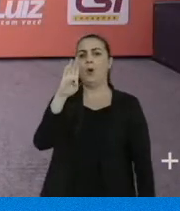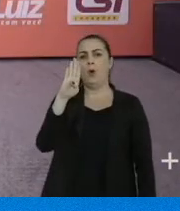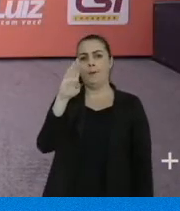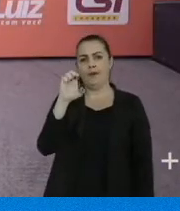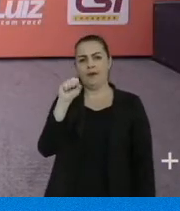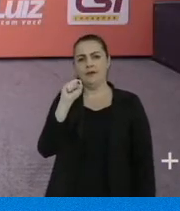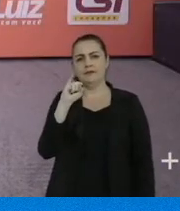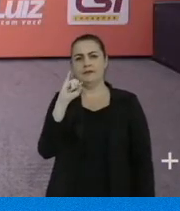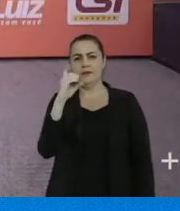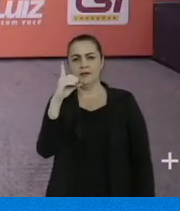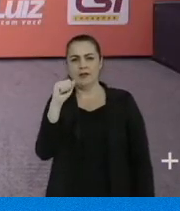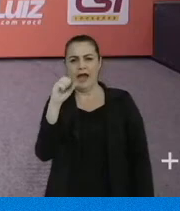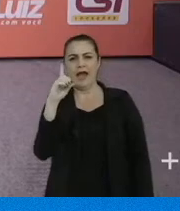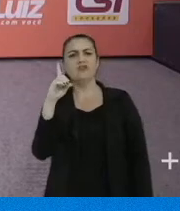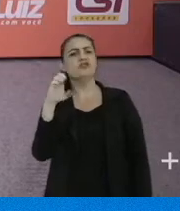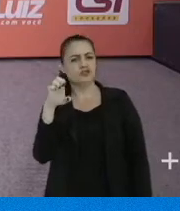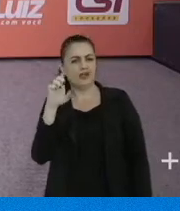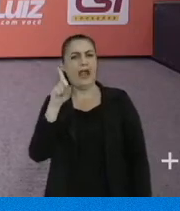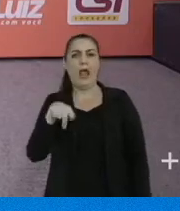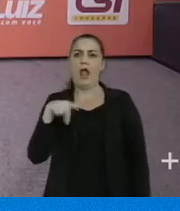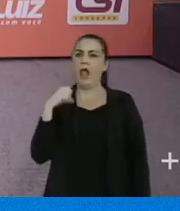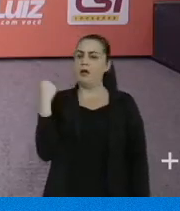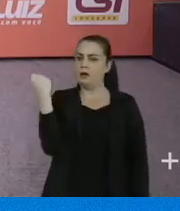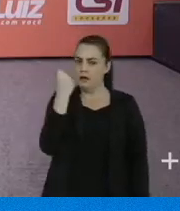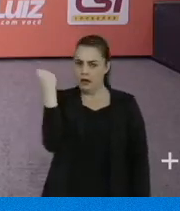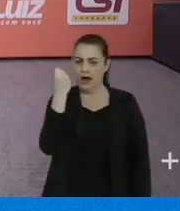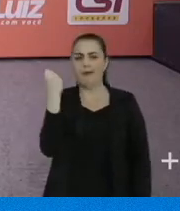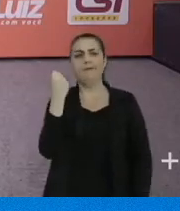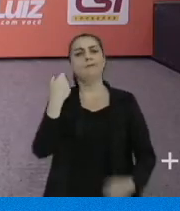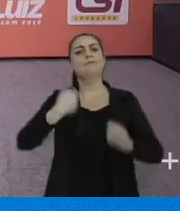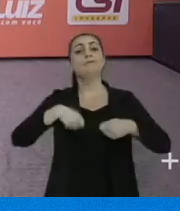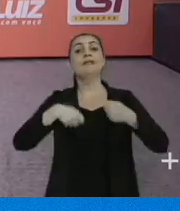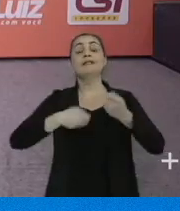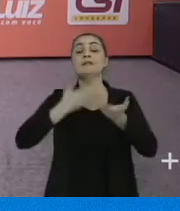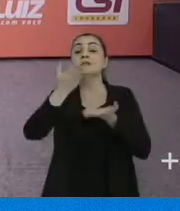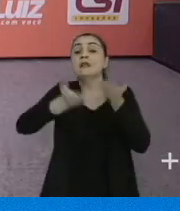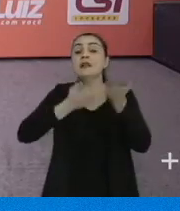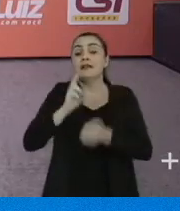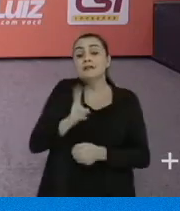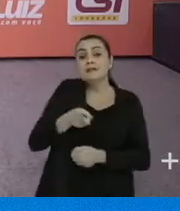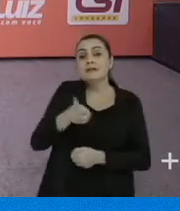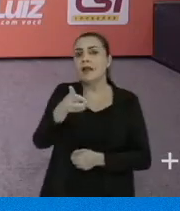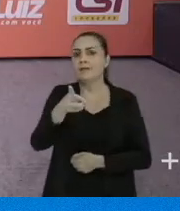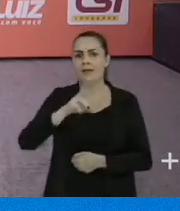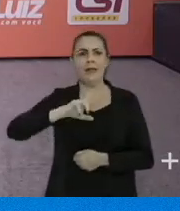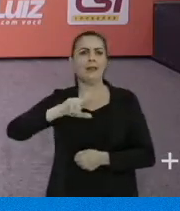Não é uma doença que eu vou tratar pontualmente só por X meses. Então,